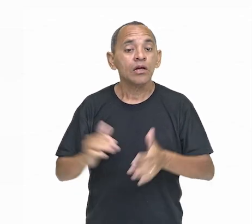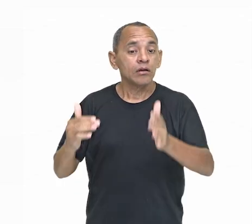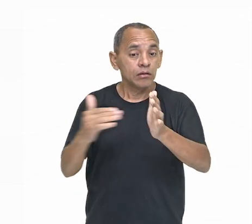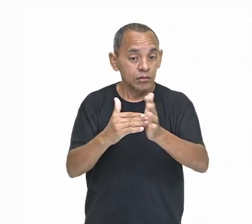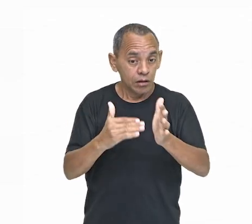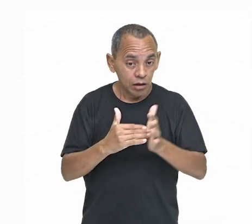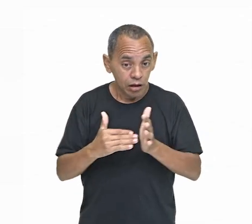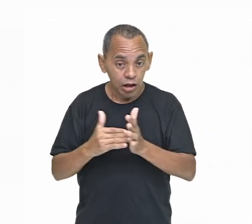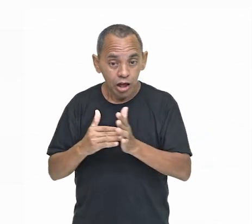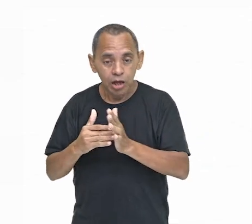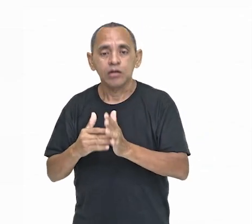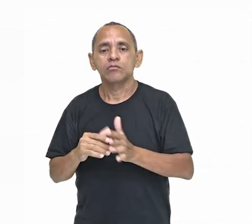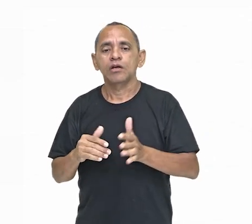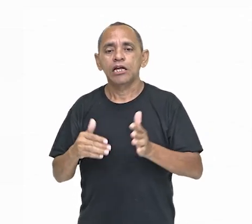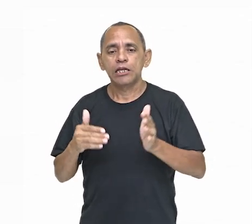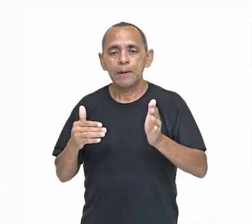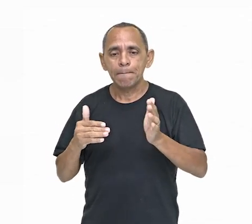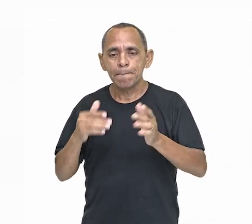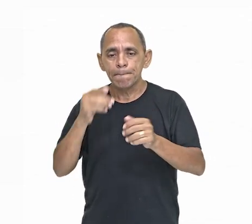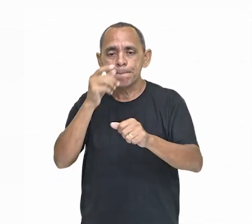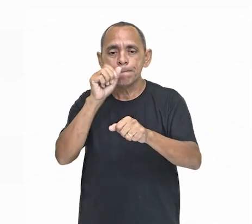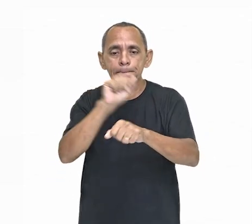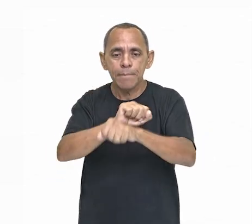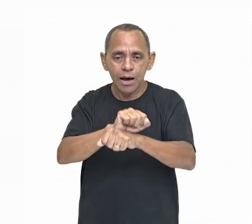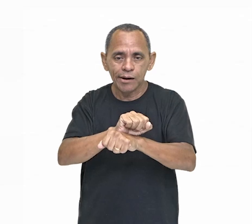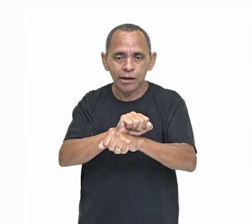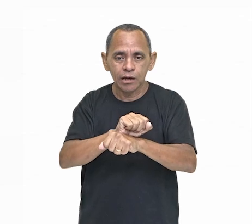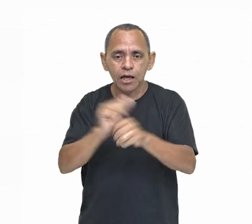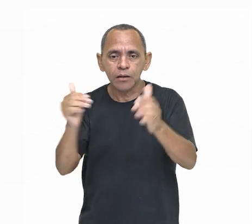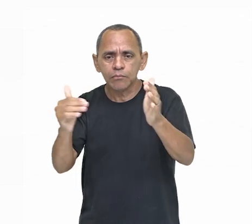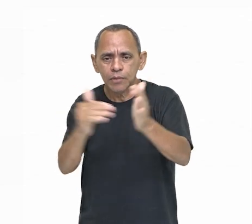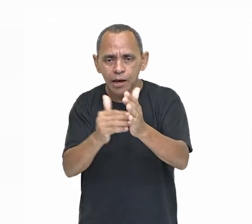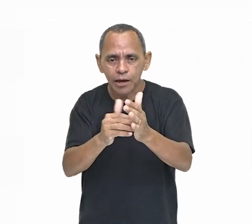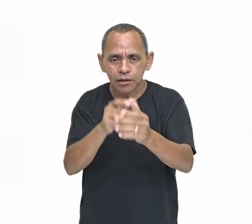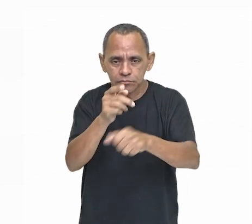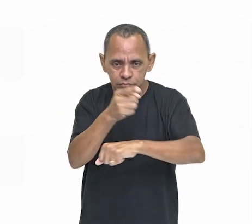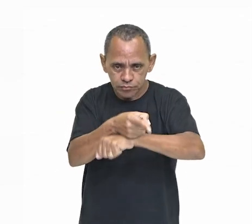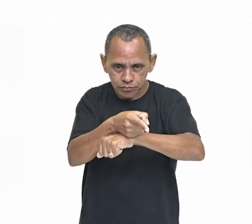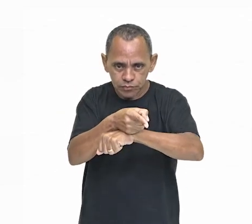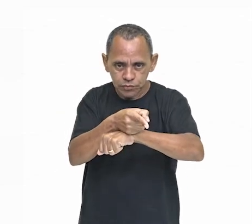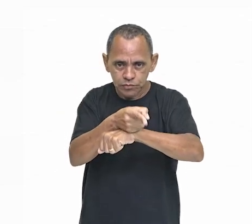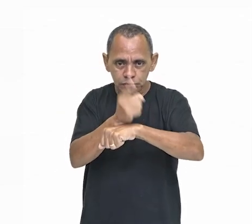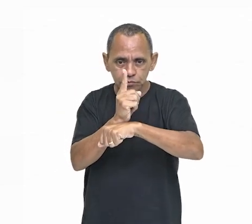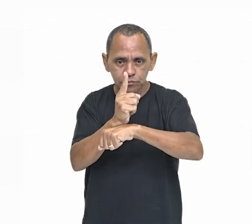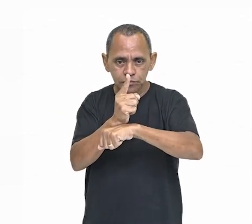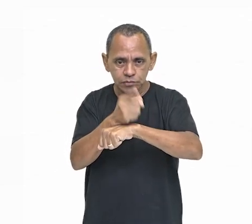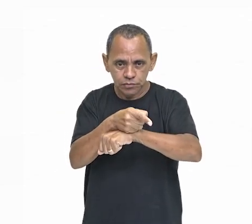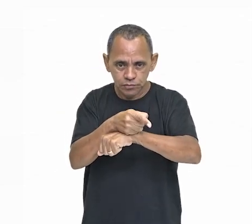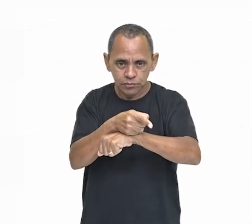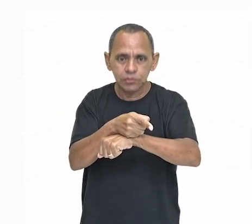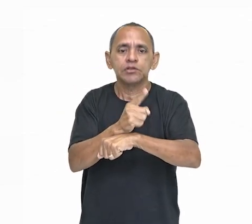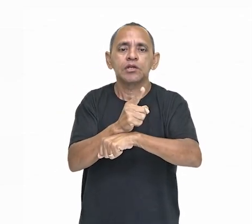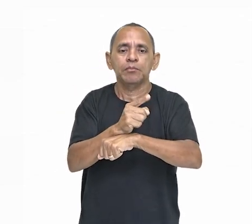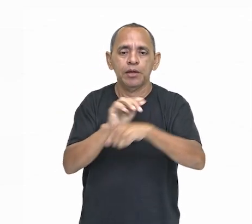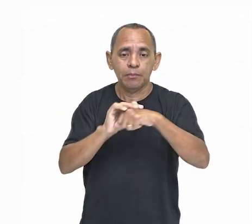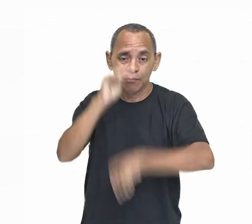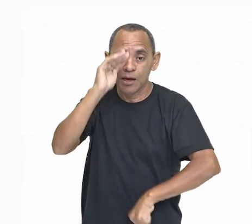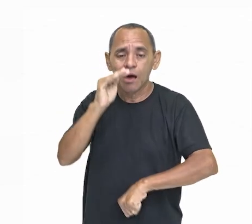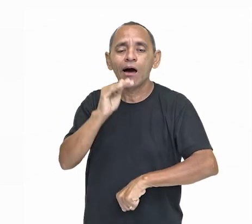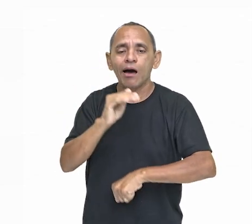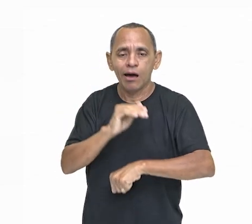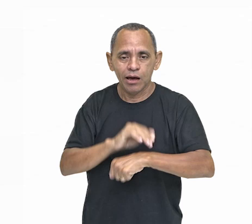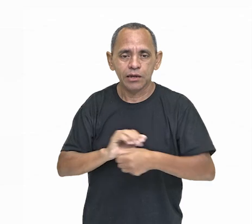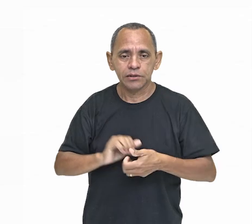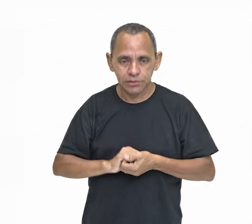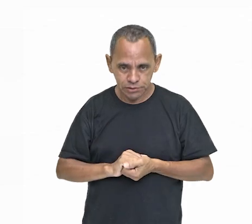Claro que quando é que ela vai ser interrompida? Caso ela exceda o limite de segurança. E o